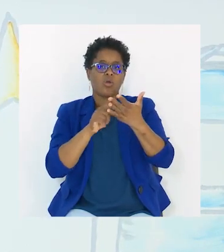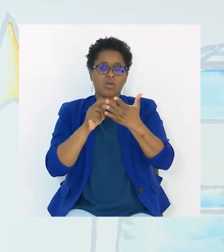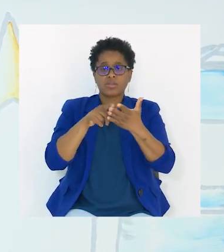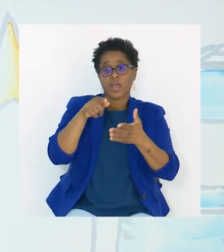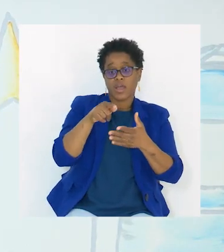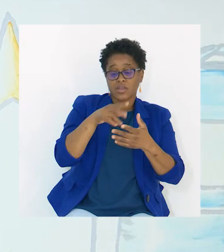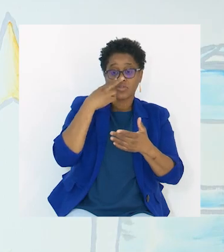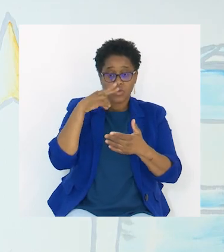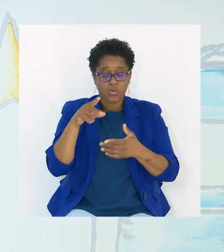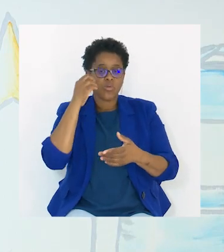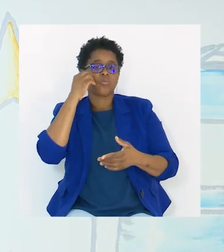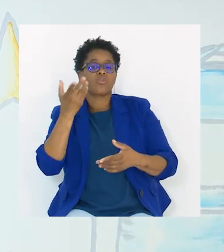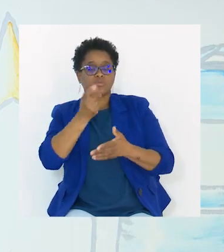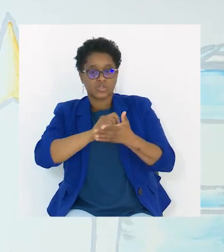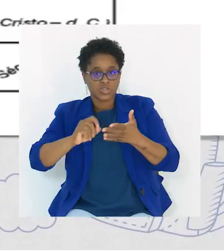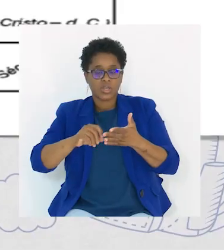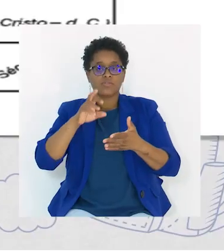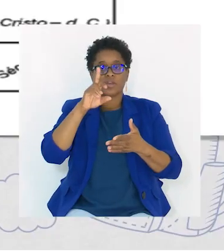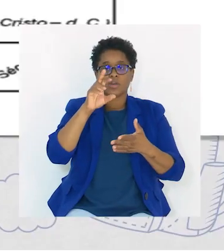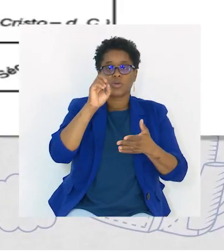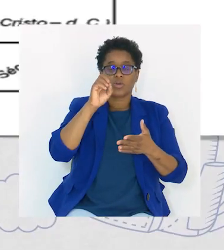se escrevem em numeração romana.